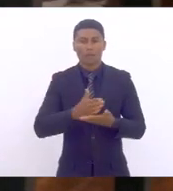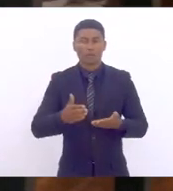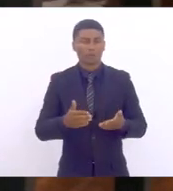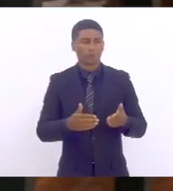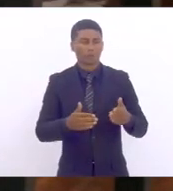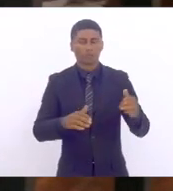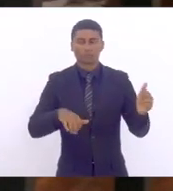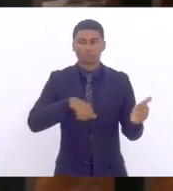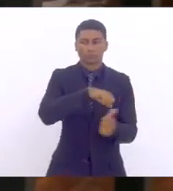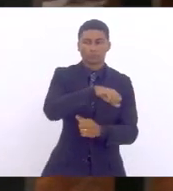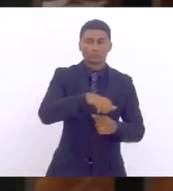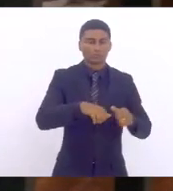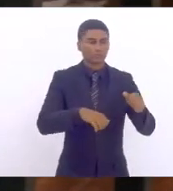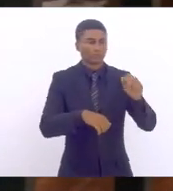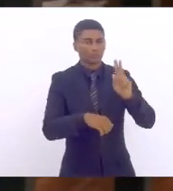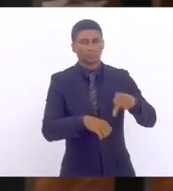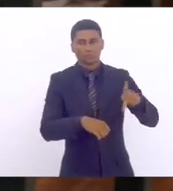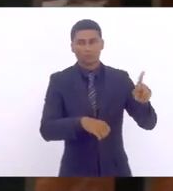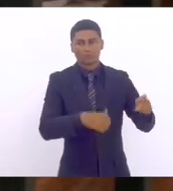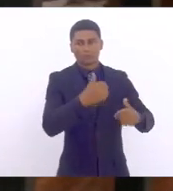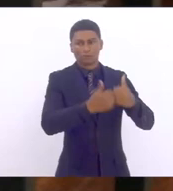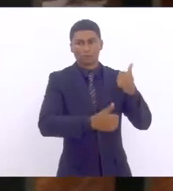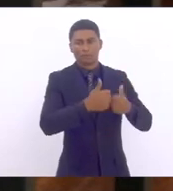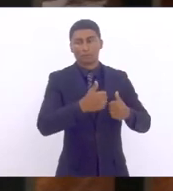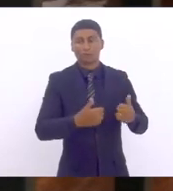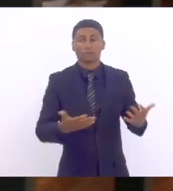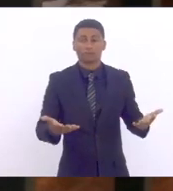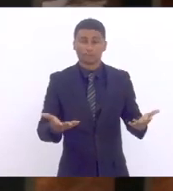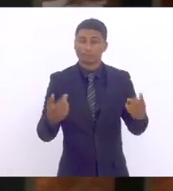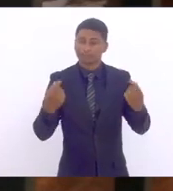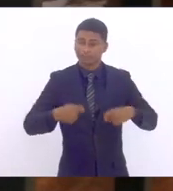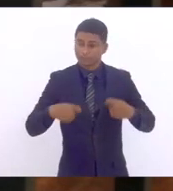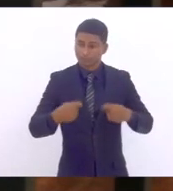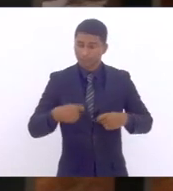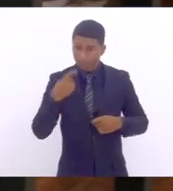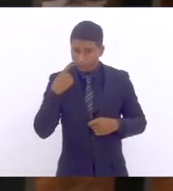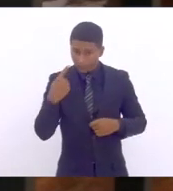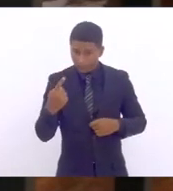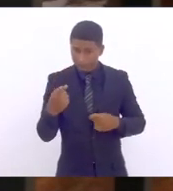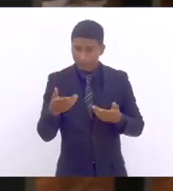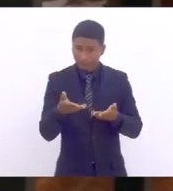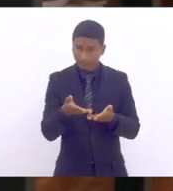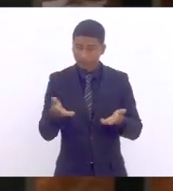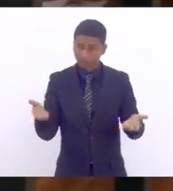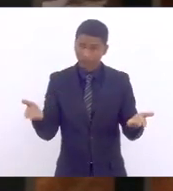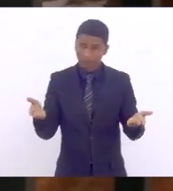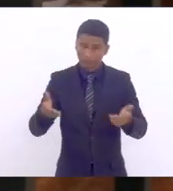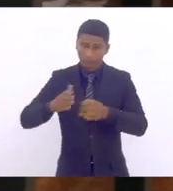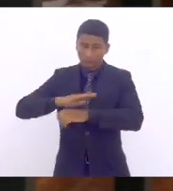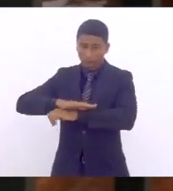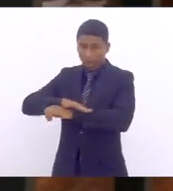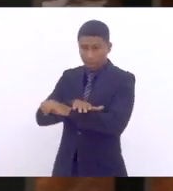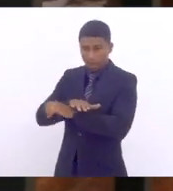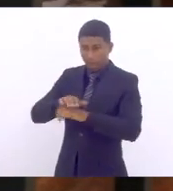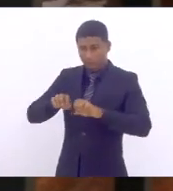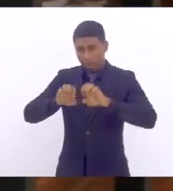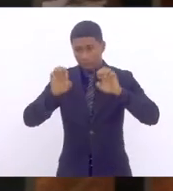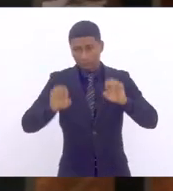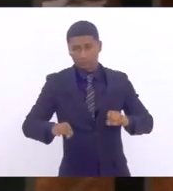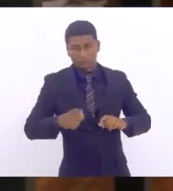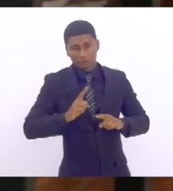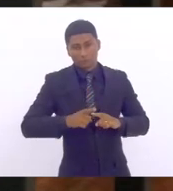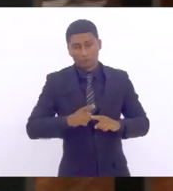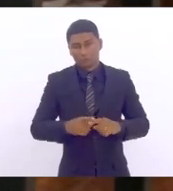precisa avançar essa questão do racismo estrutural, porque na